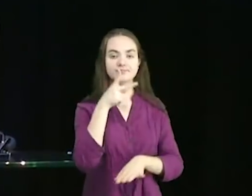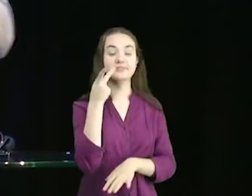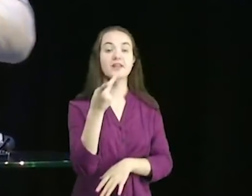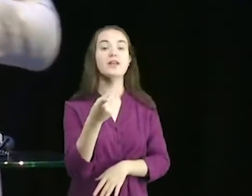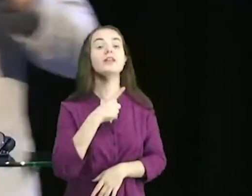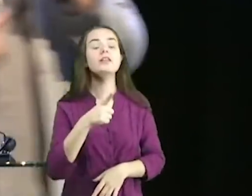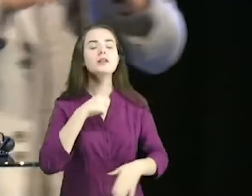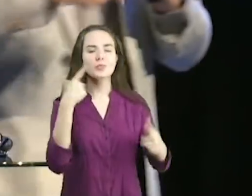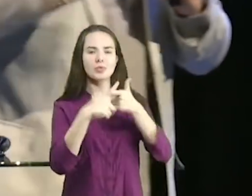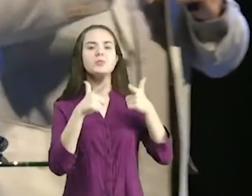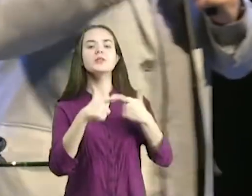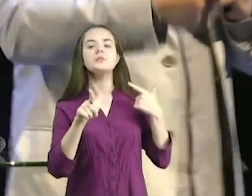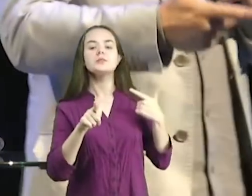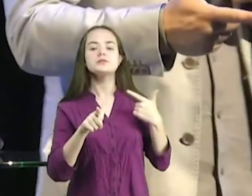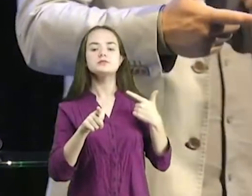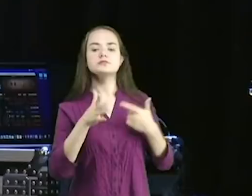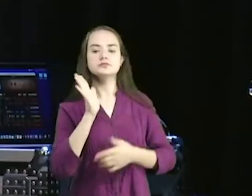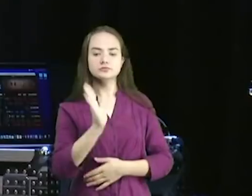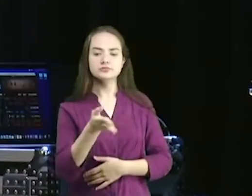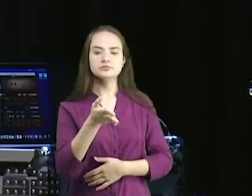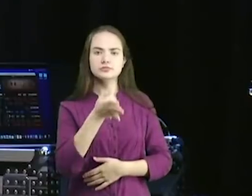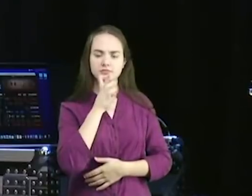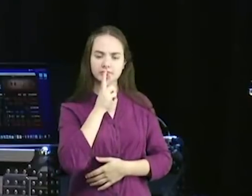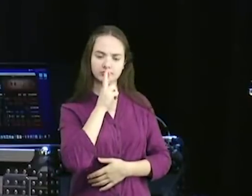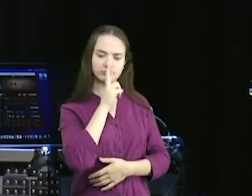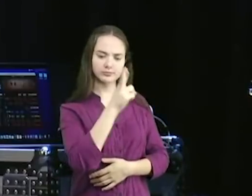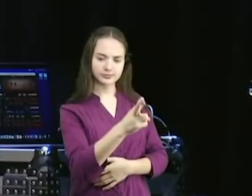Tenho. E ele já responde